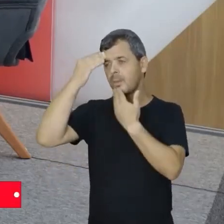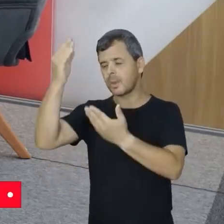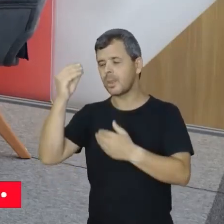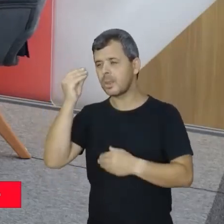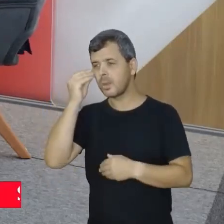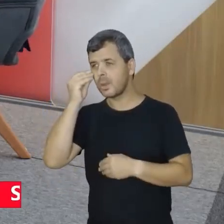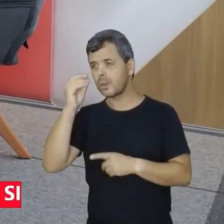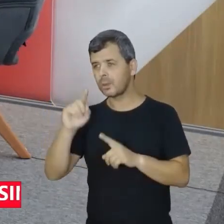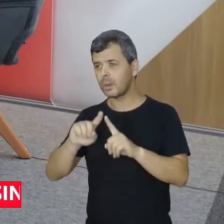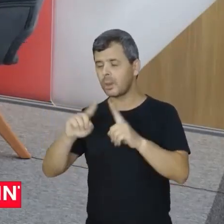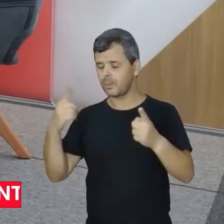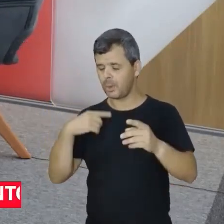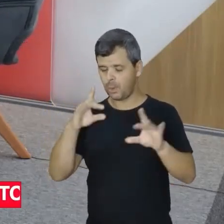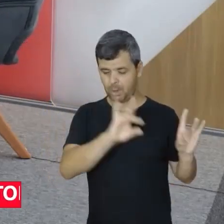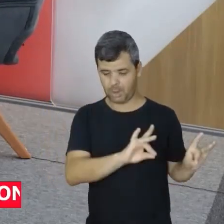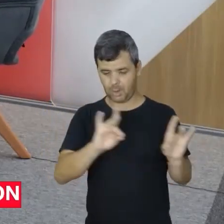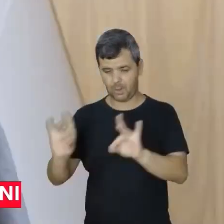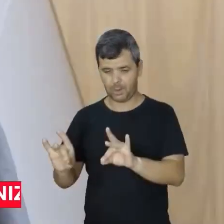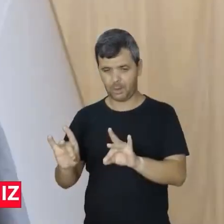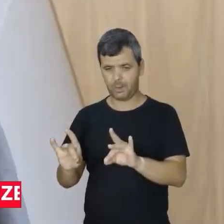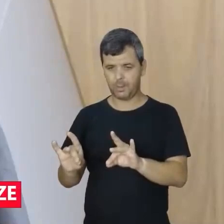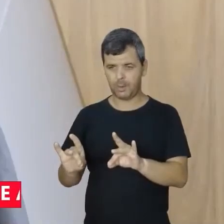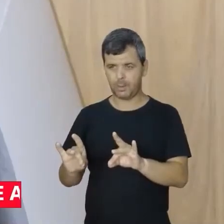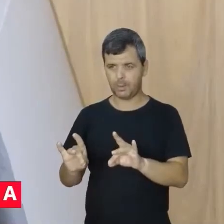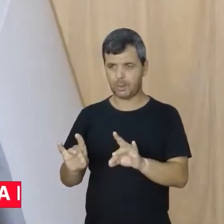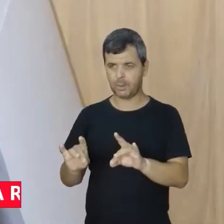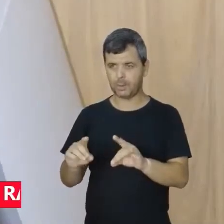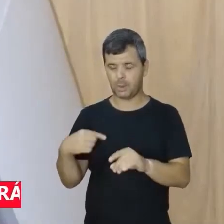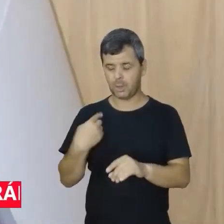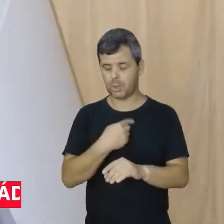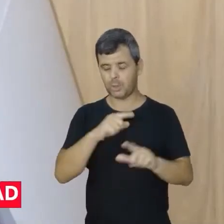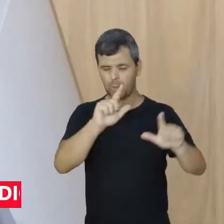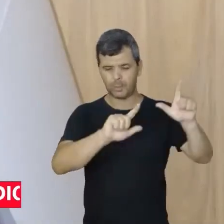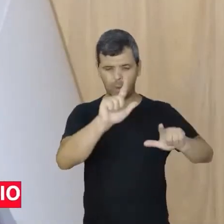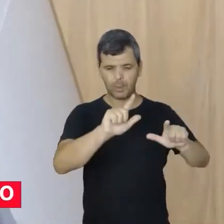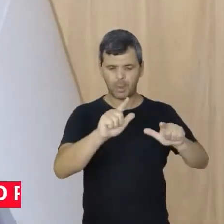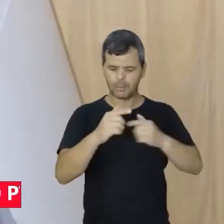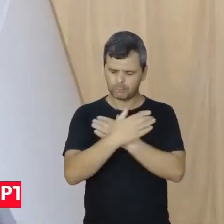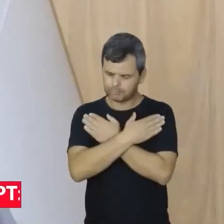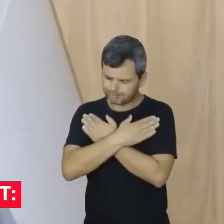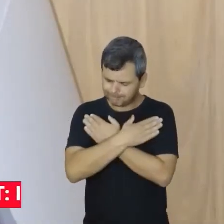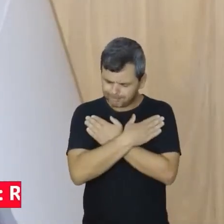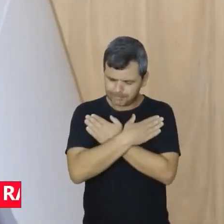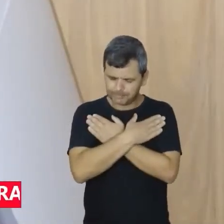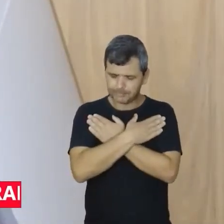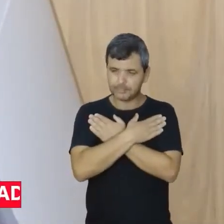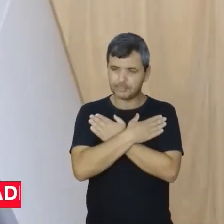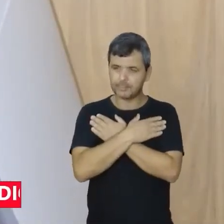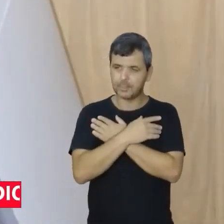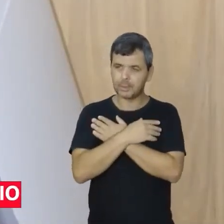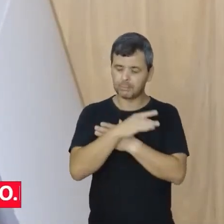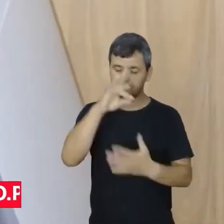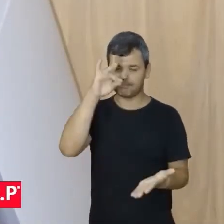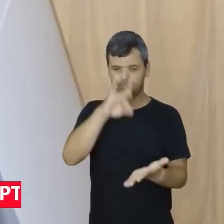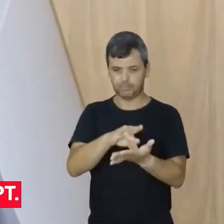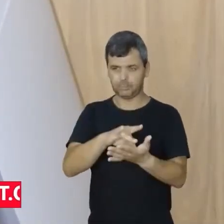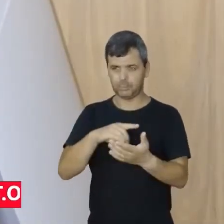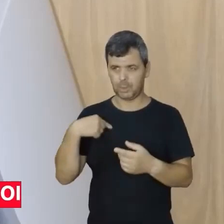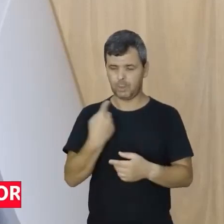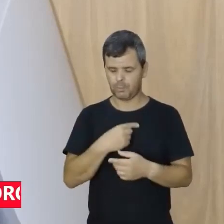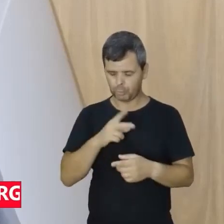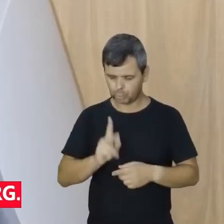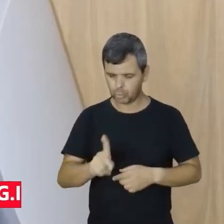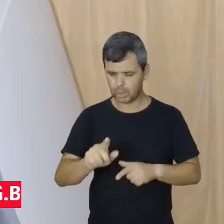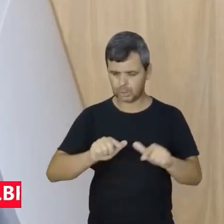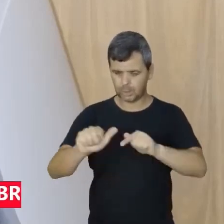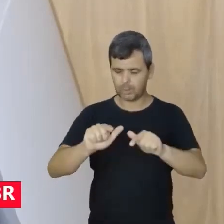Amanda. Transmito a todos que acompanham o teu programa, o nosso programa, um fraterno abraço e nós tenho certeza, vamos seguir